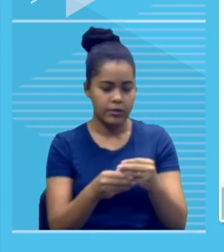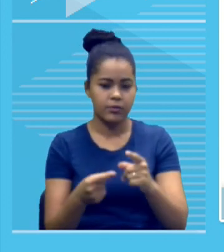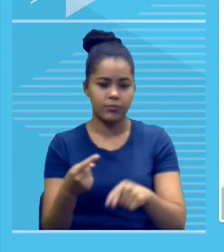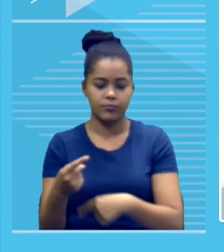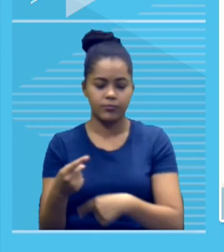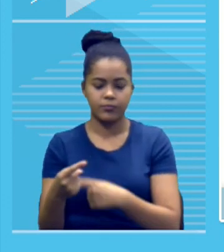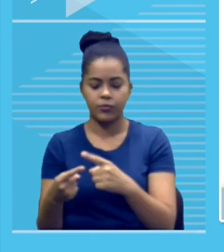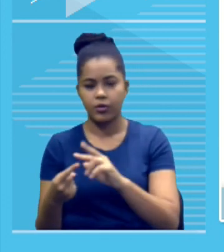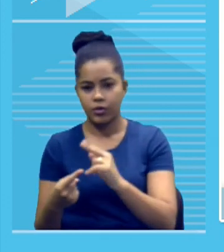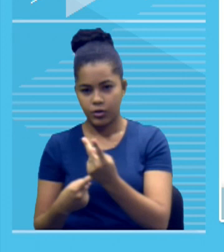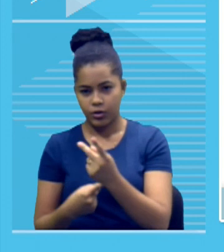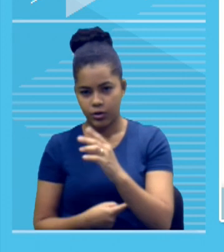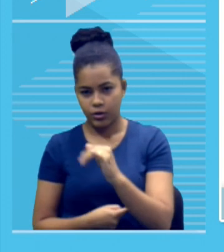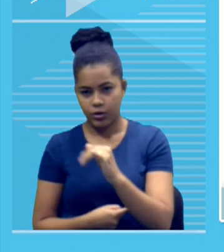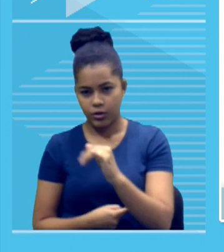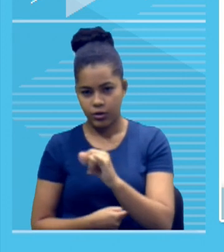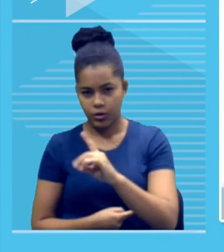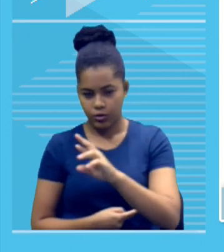de hidrogênio.